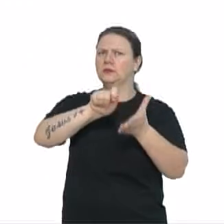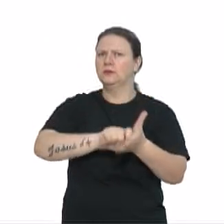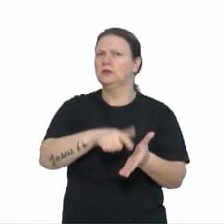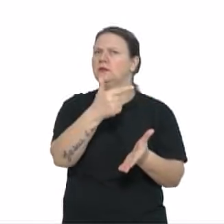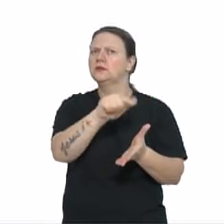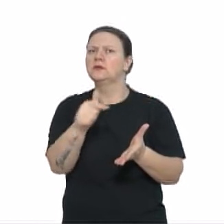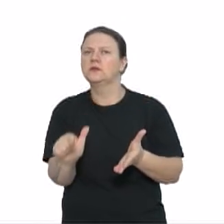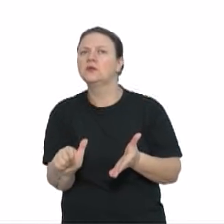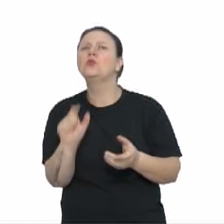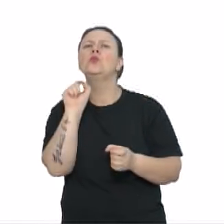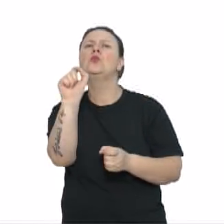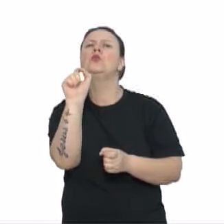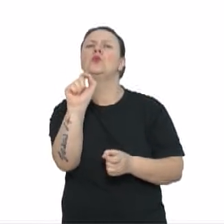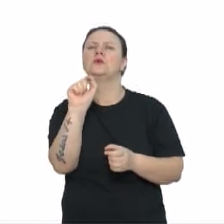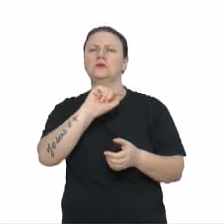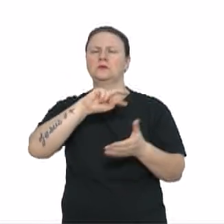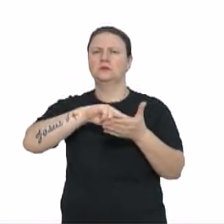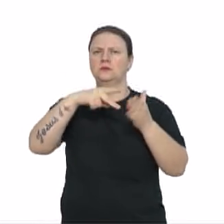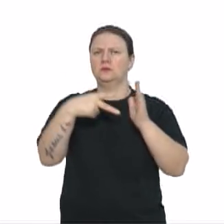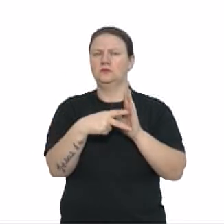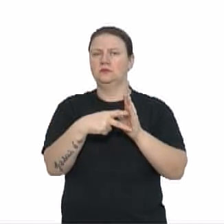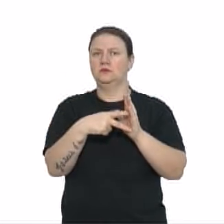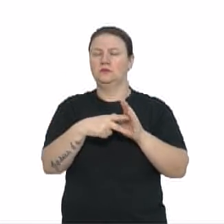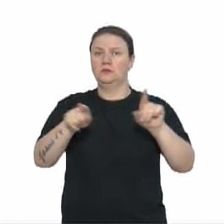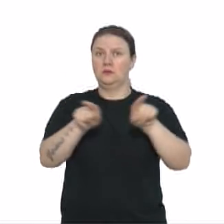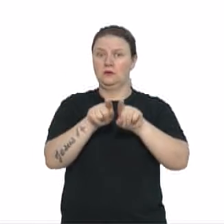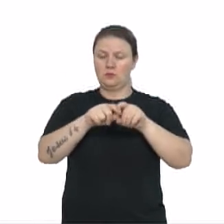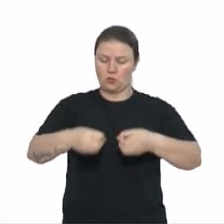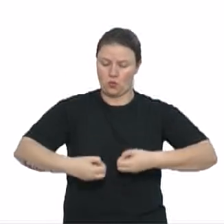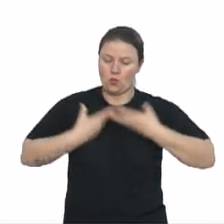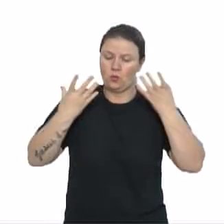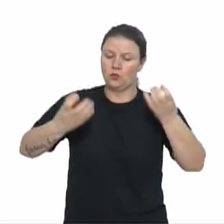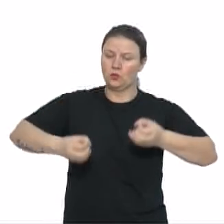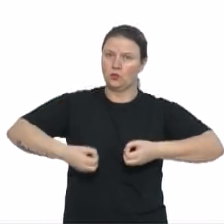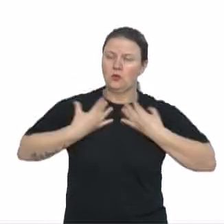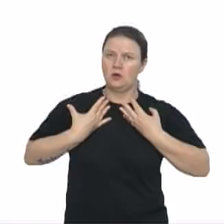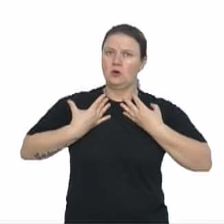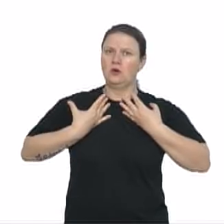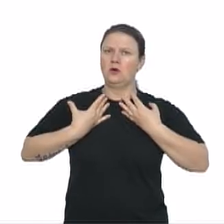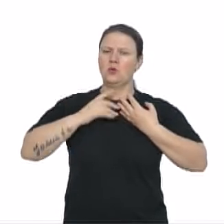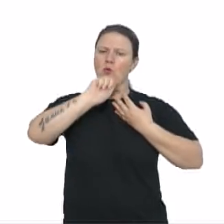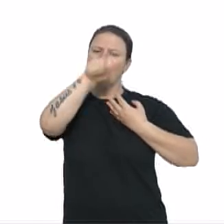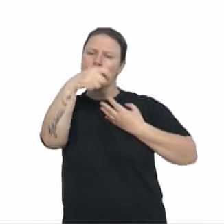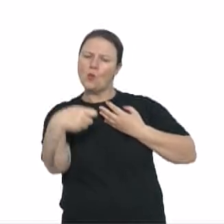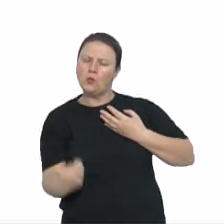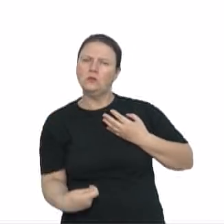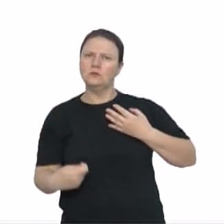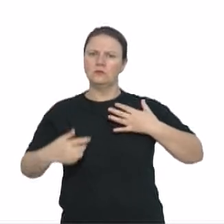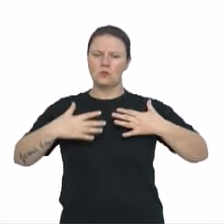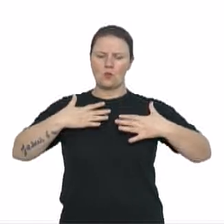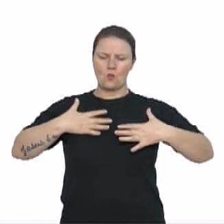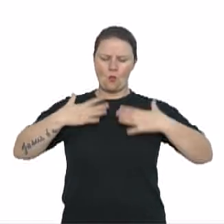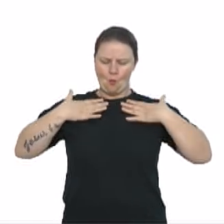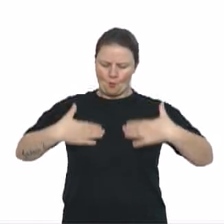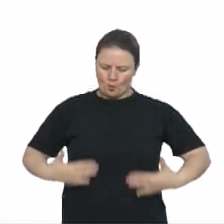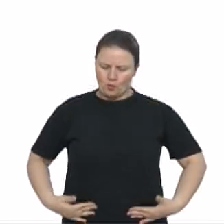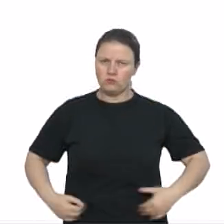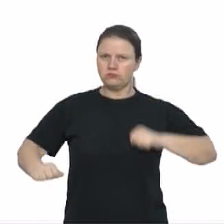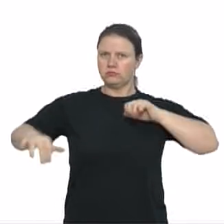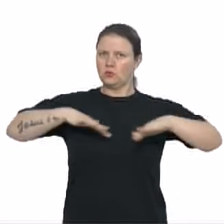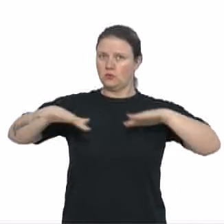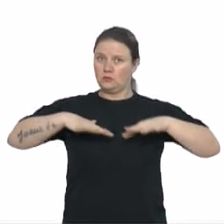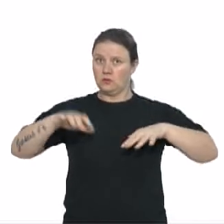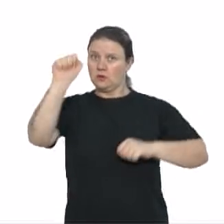bem importante falar que ela se expressa por gestos, por movimentos corporais,